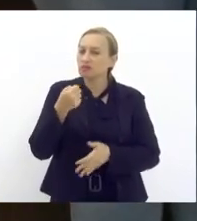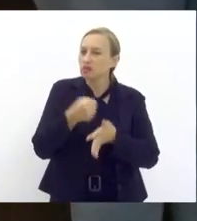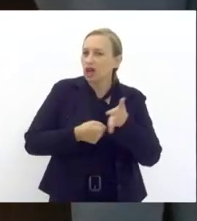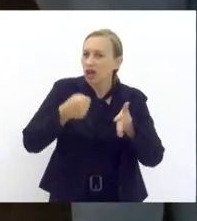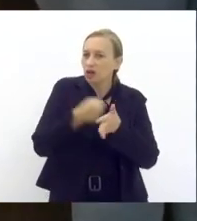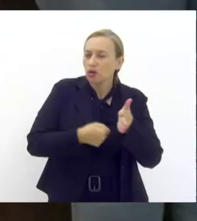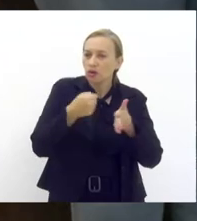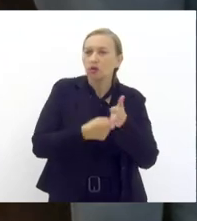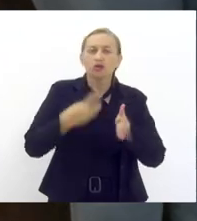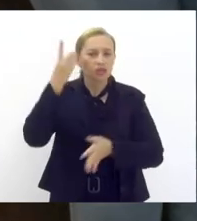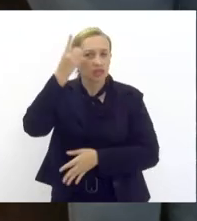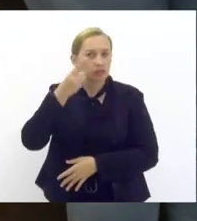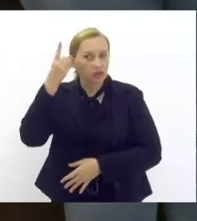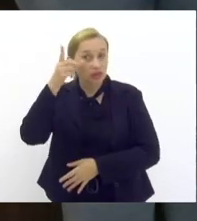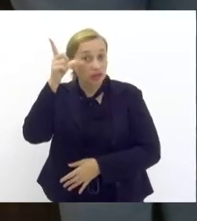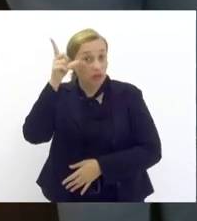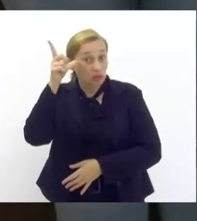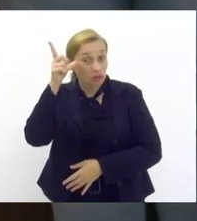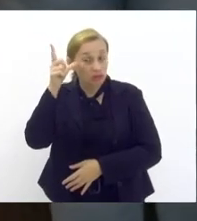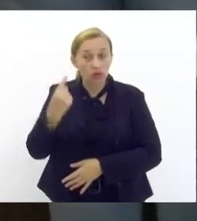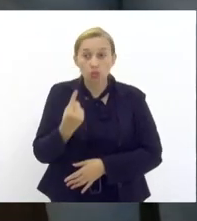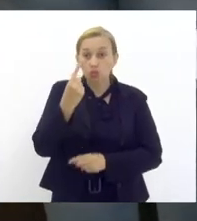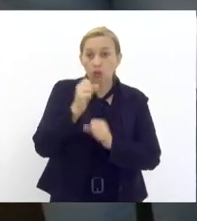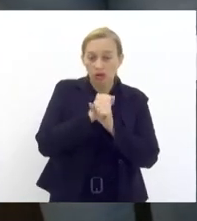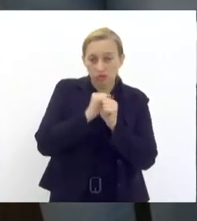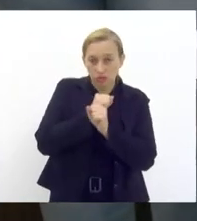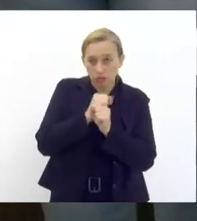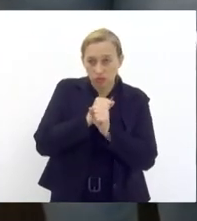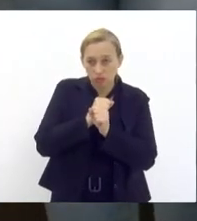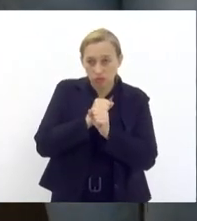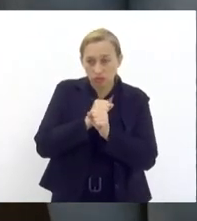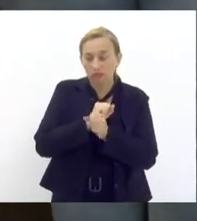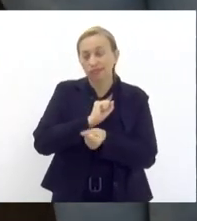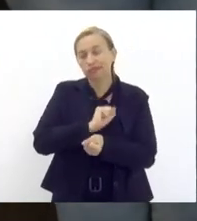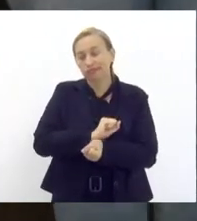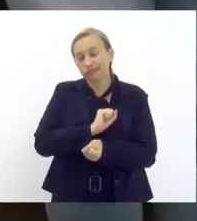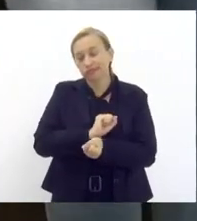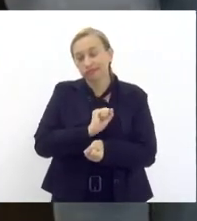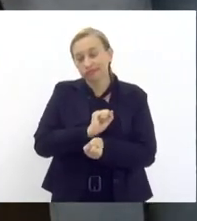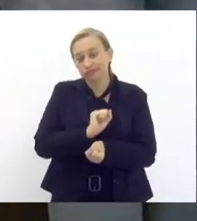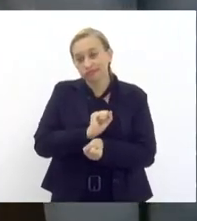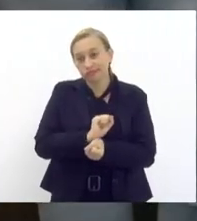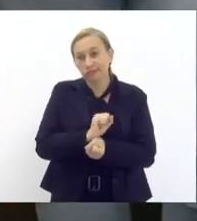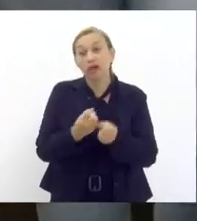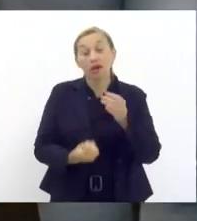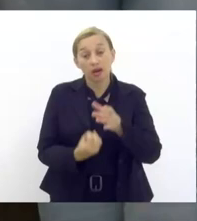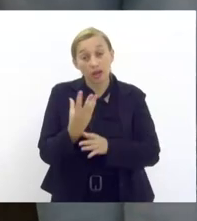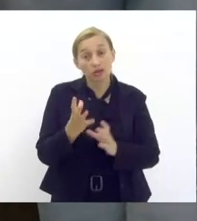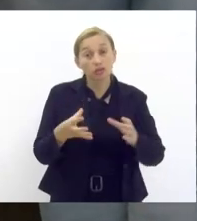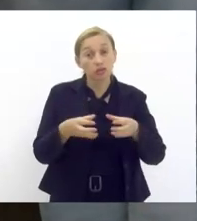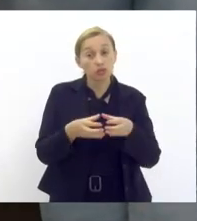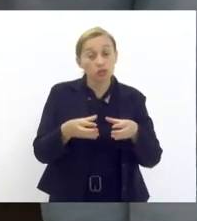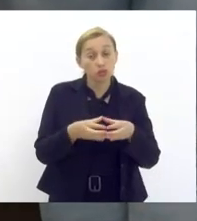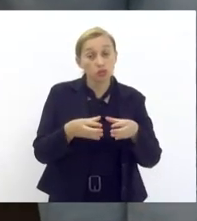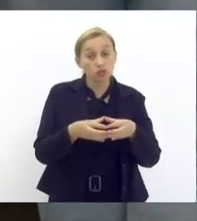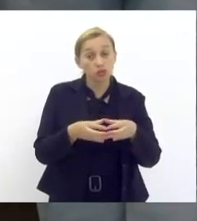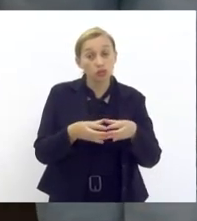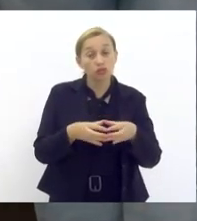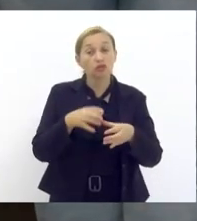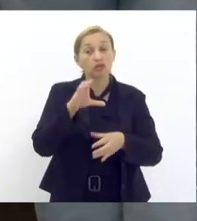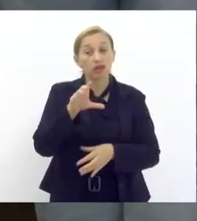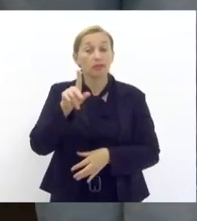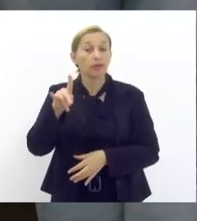luta da deputada Lucinha, que levou um ano para aguardar a instalação desta CPI.